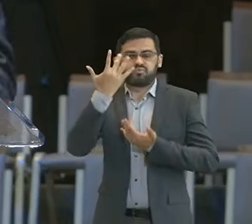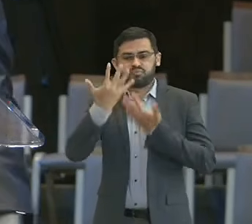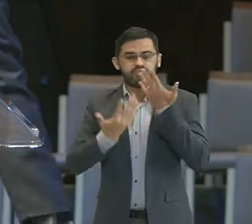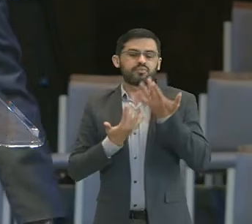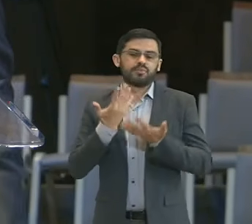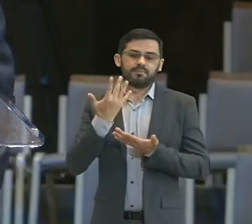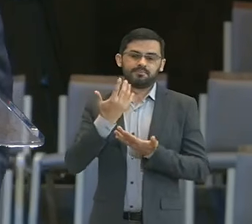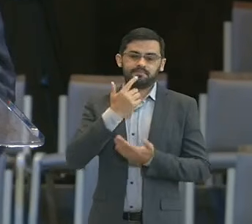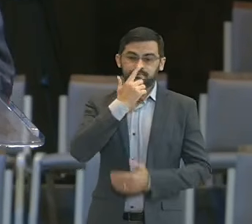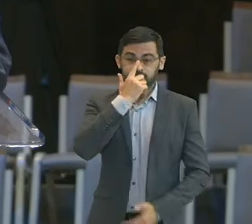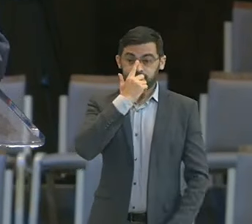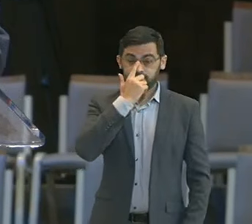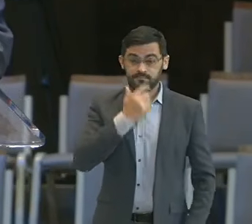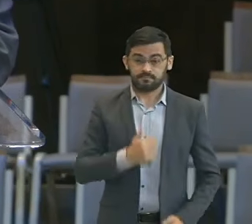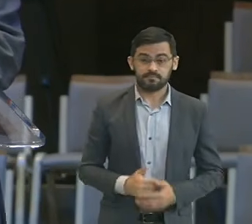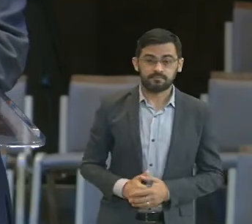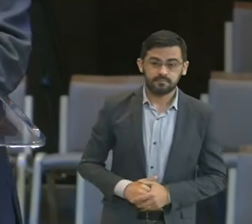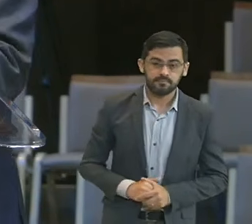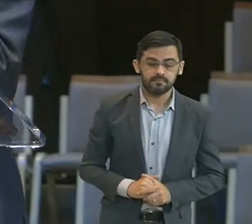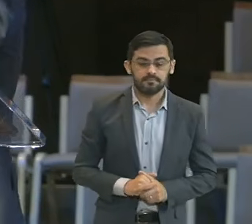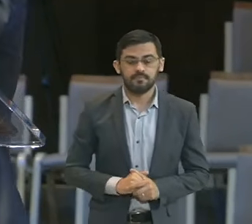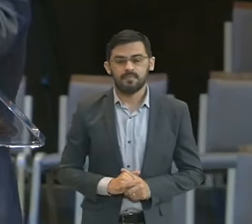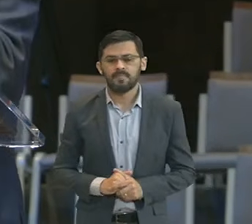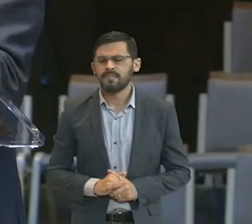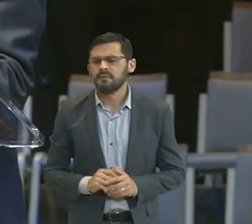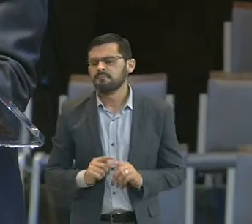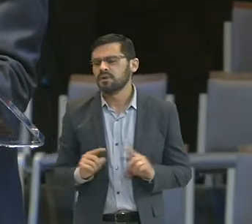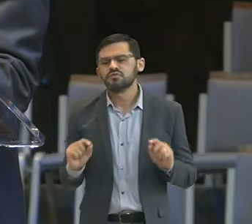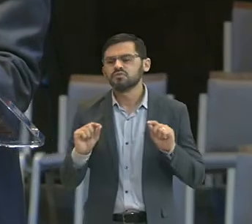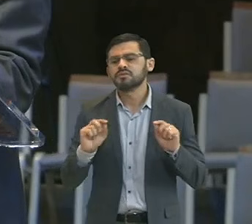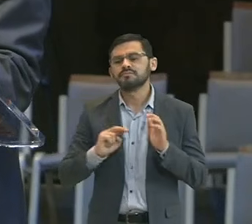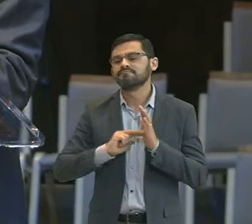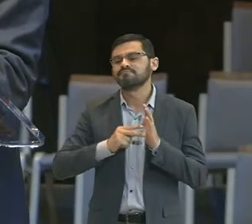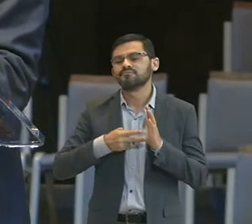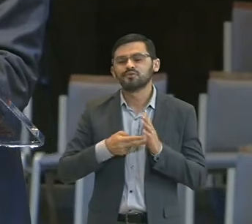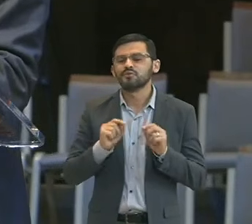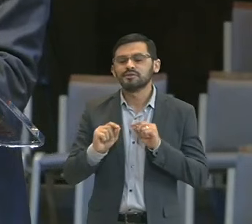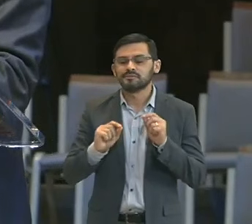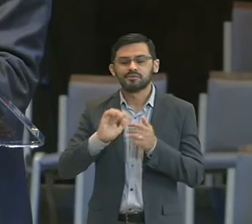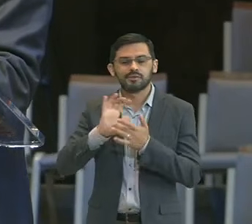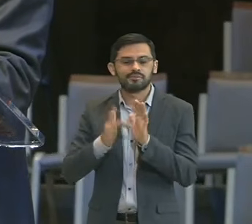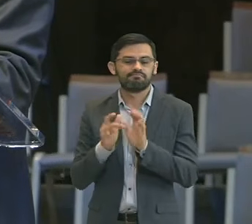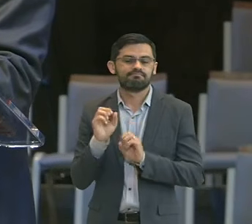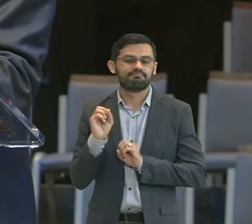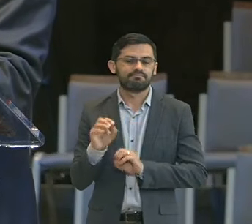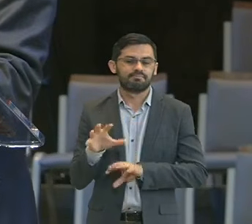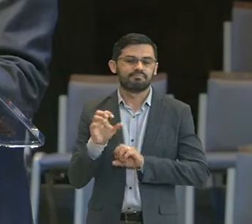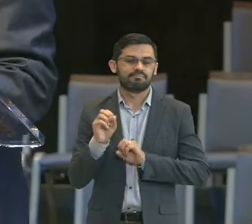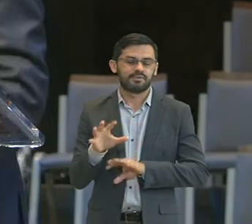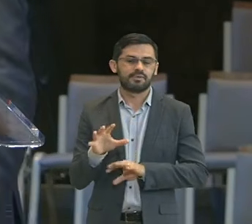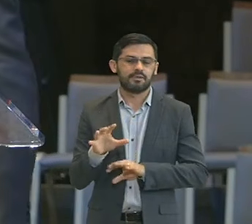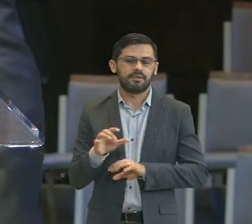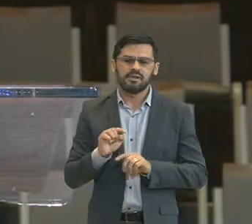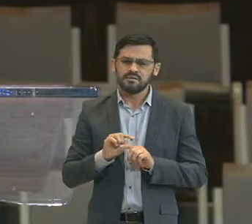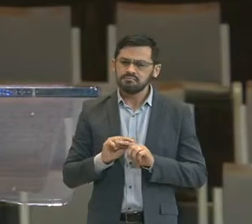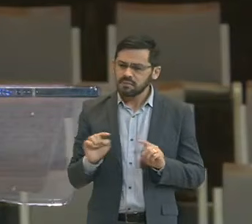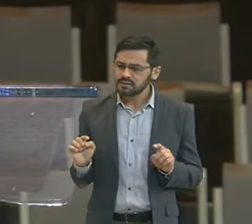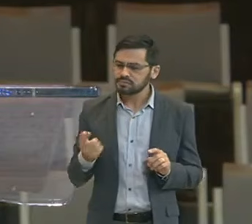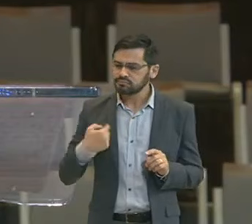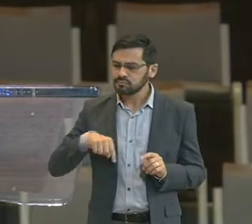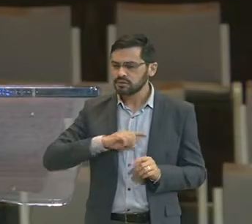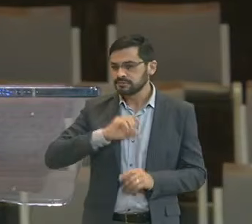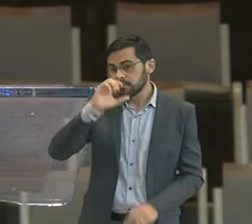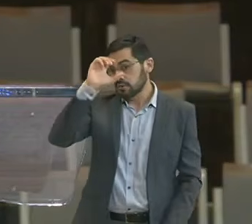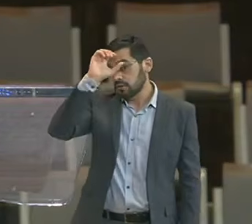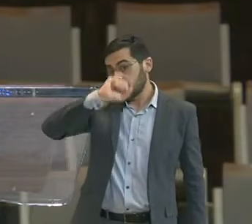de dentro de vocês. O que Jesus queria ensinar com isso? E é interessante aqui a